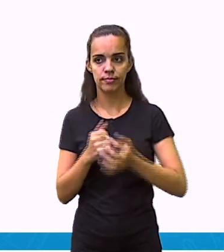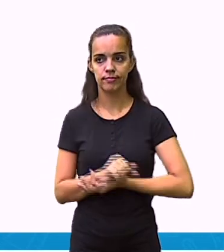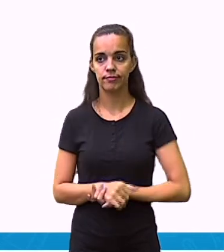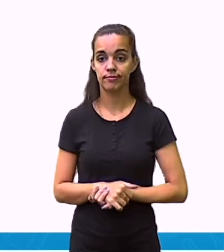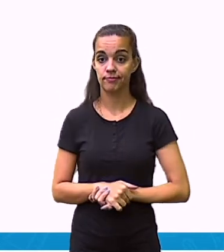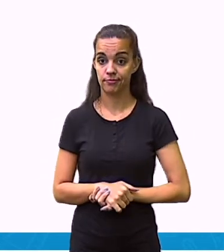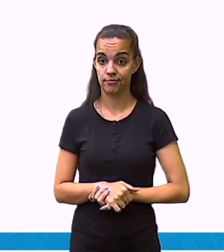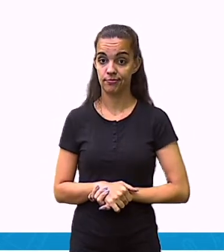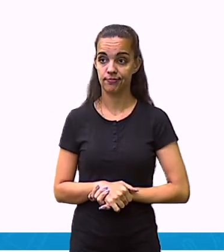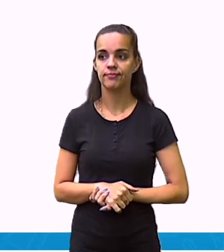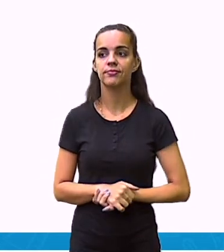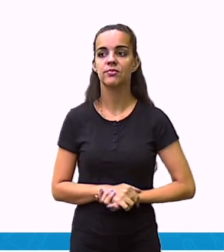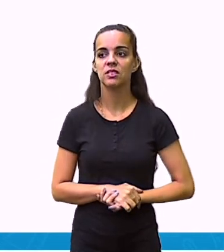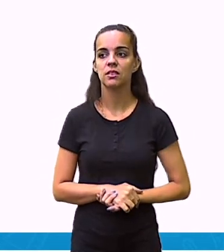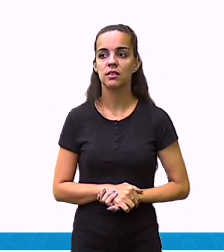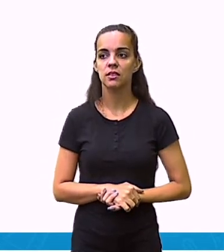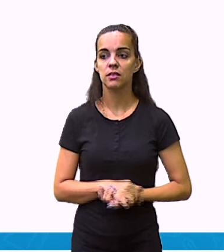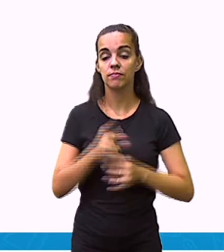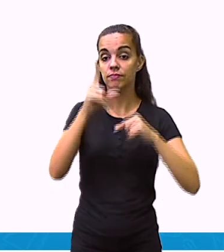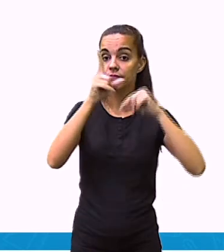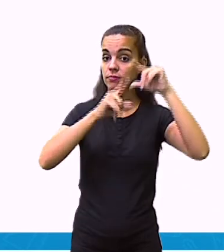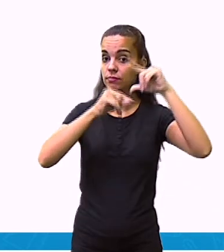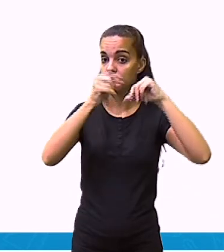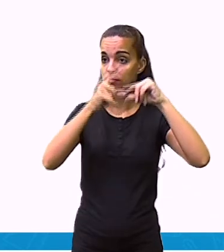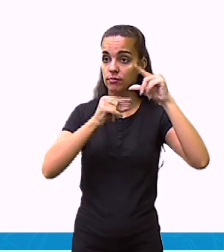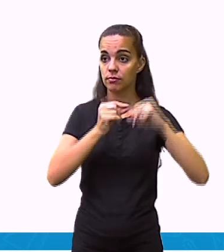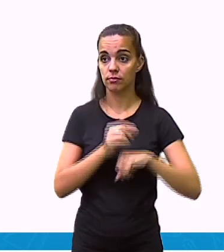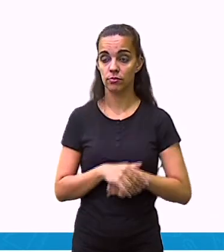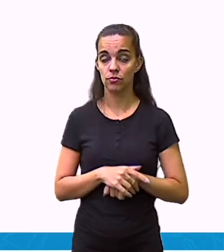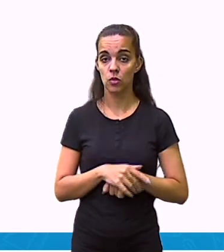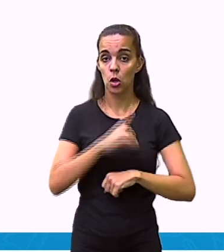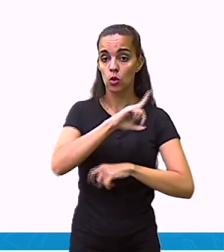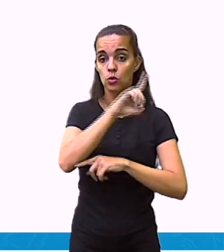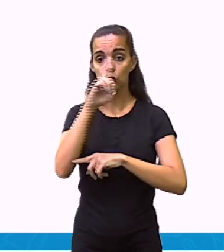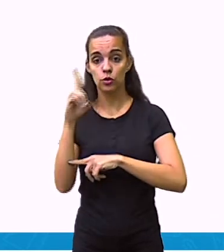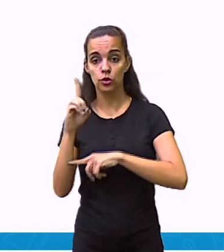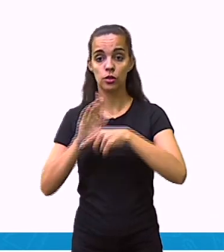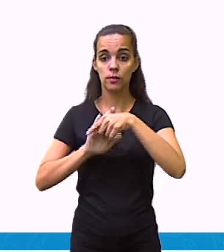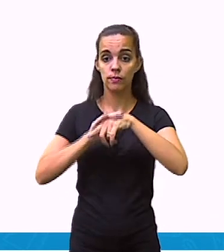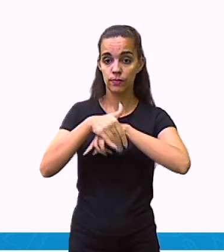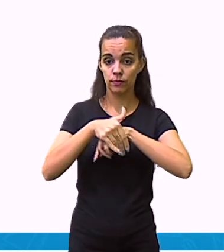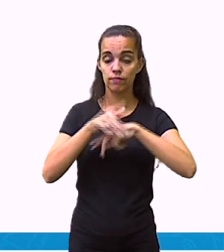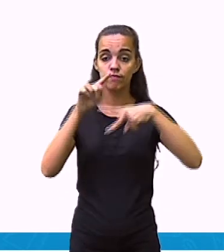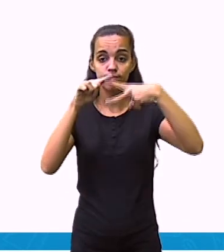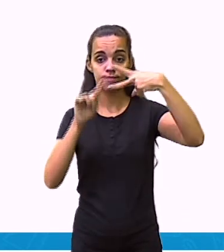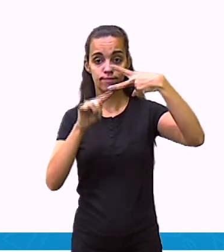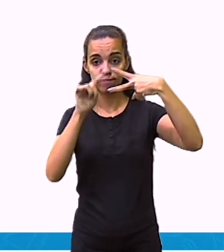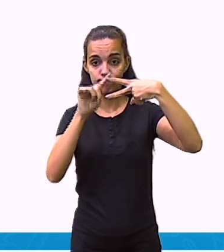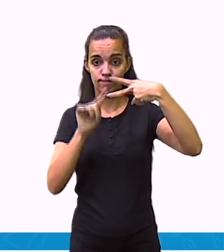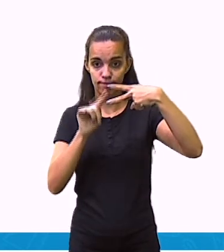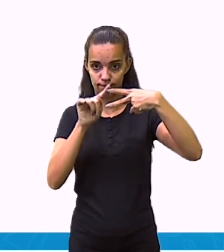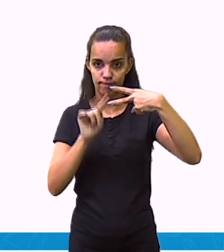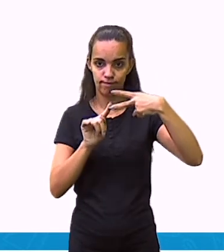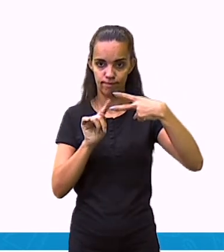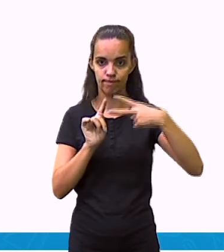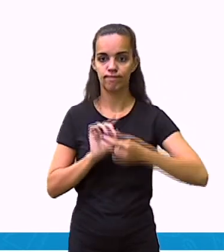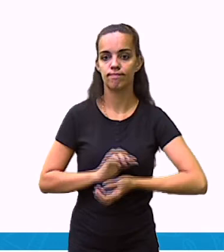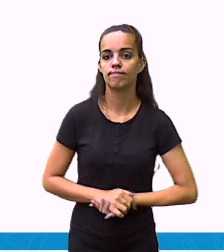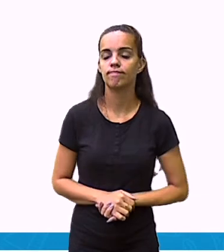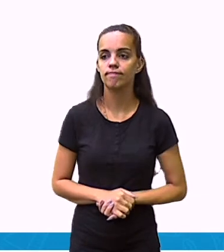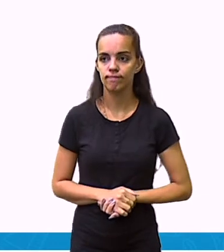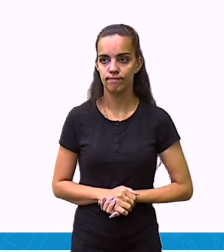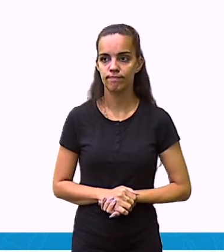espaços? E as estrelas, durante o dia, a noite ou também em ambos os espaços